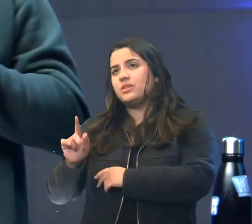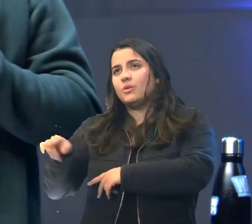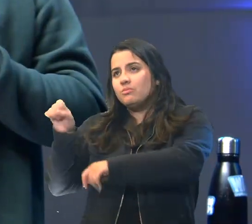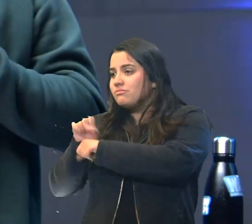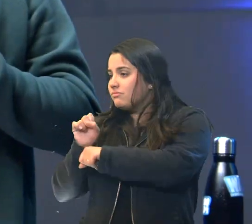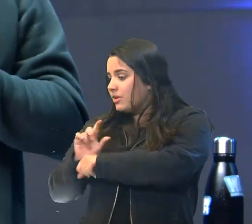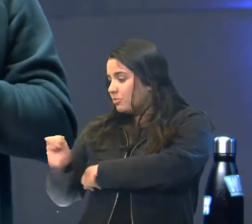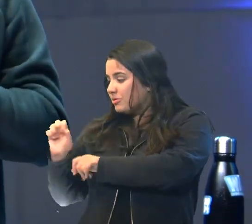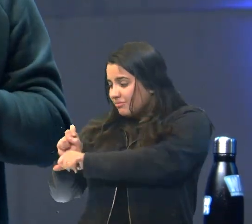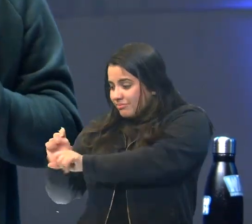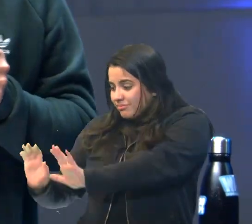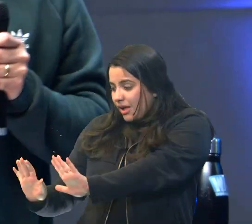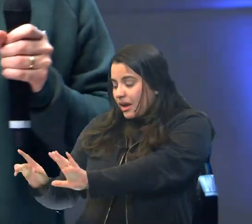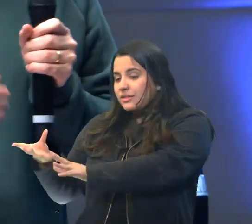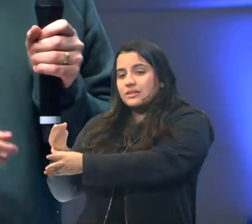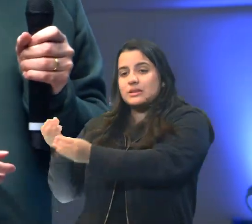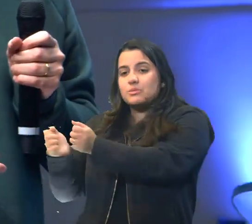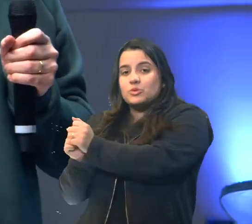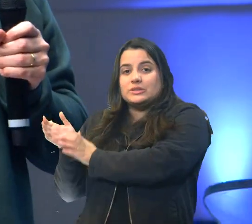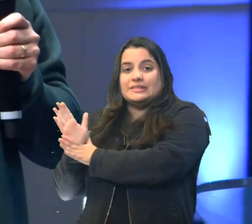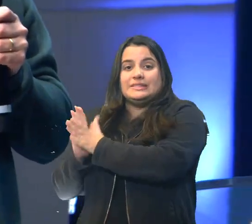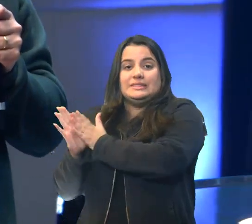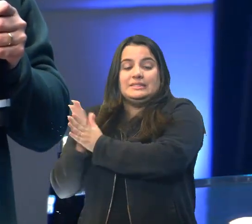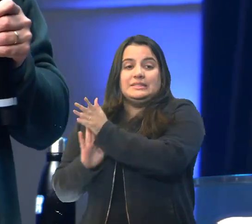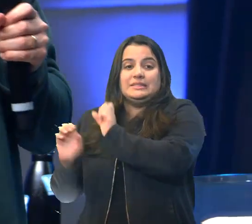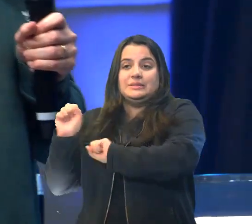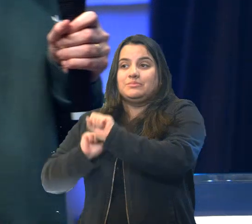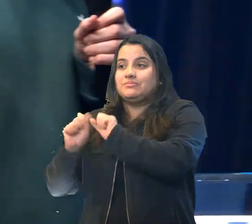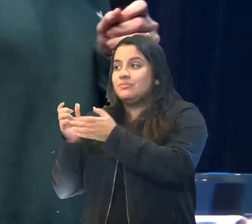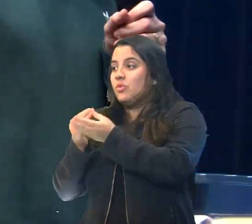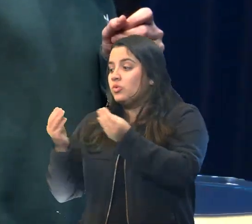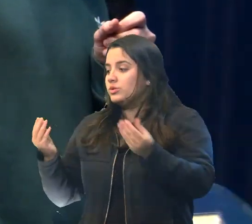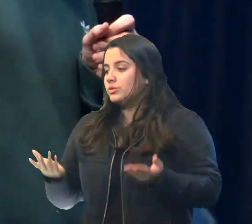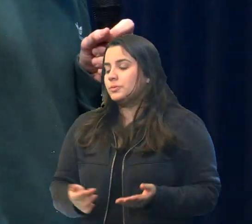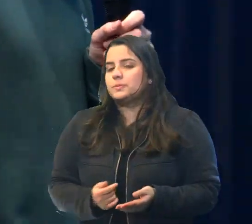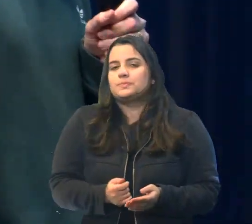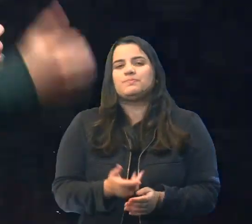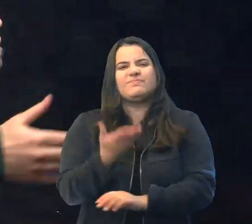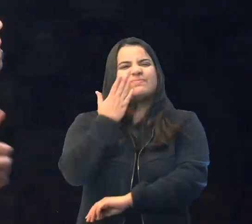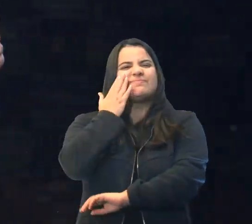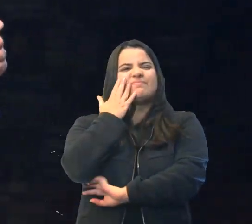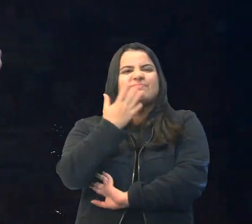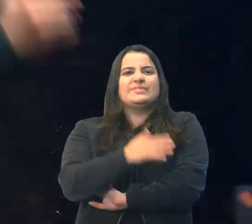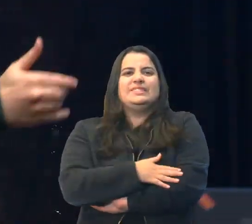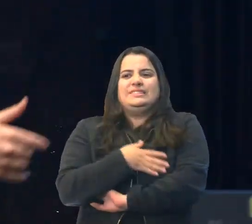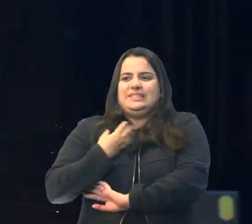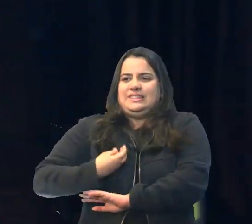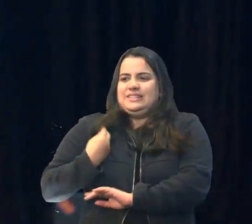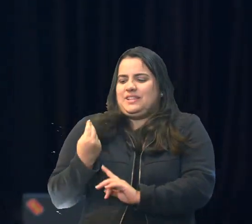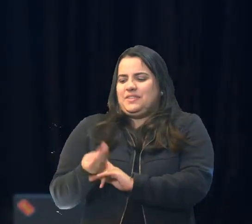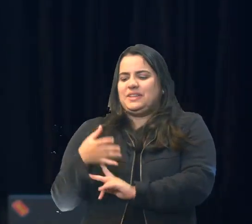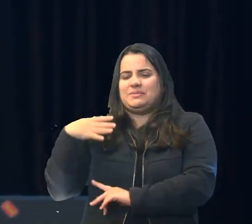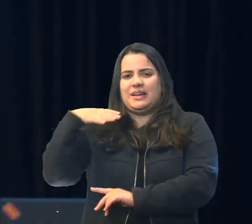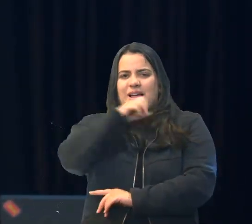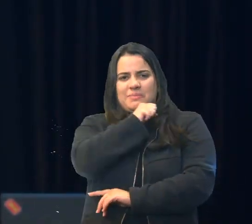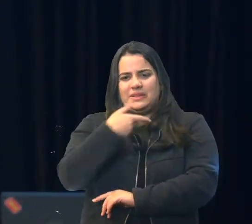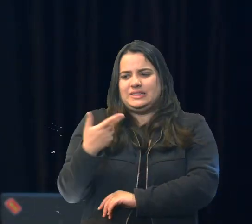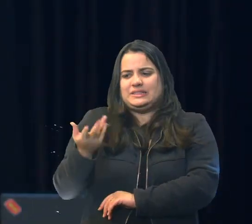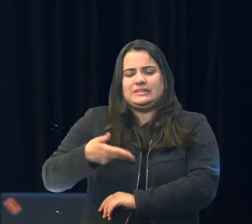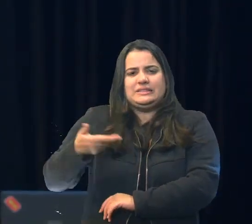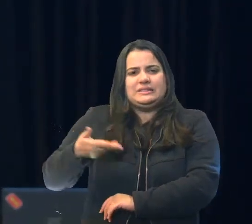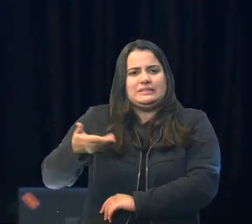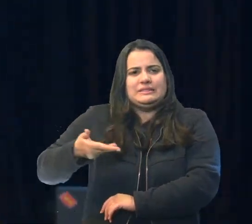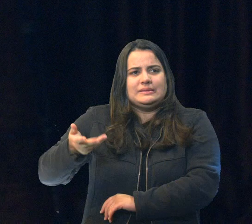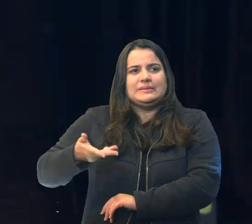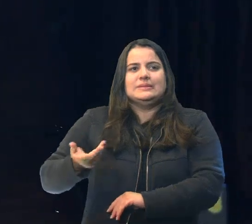Marta. Você está muito ansiosa. E sabe, essa vida que a gente vive no X2,